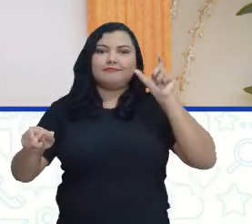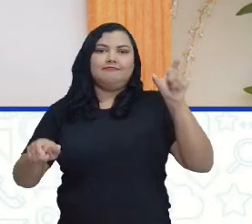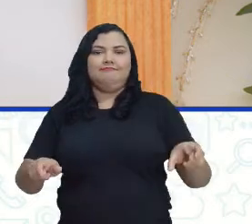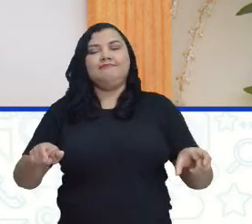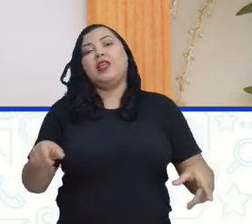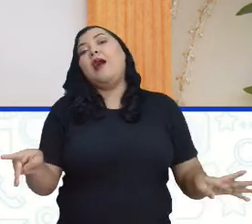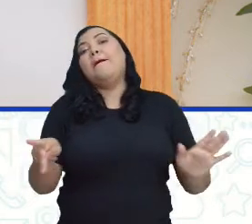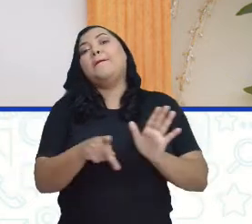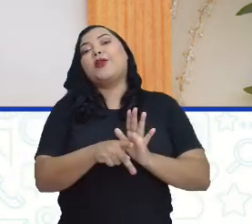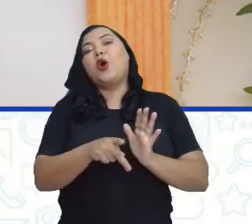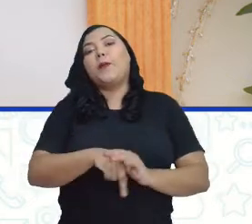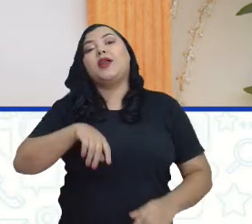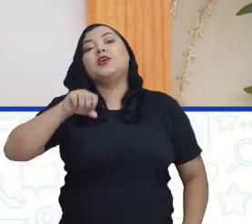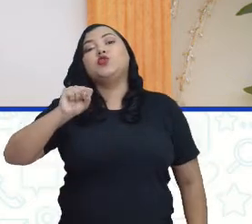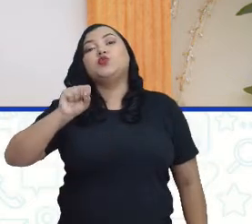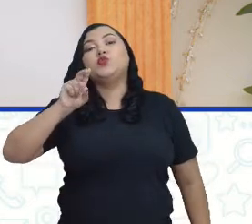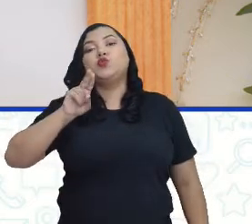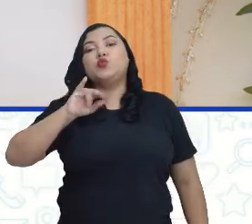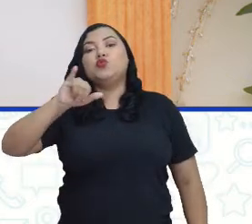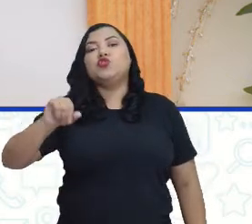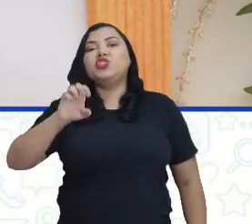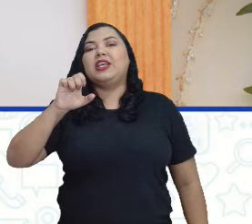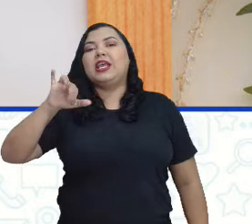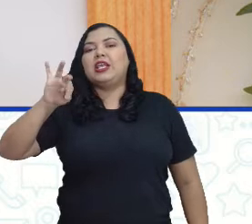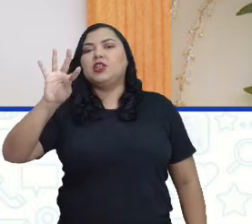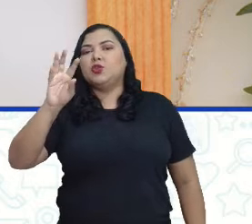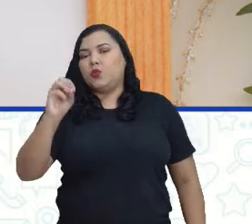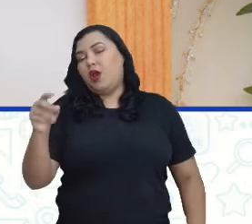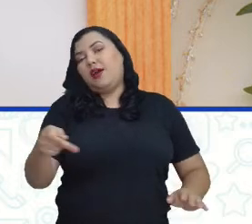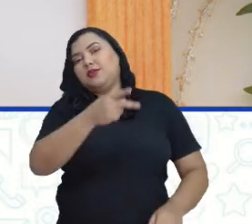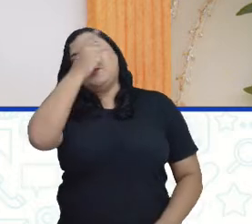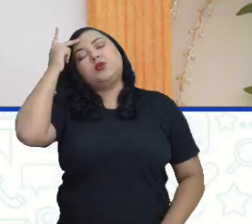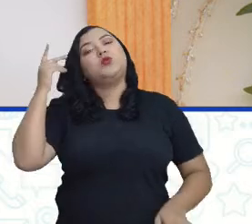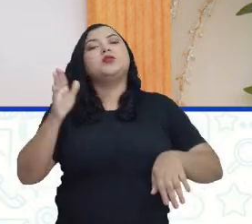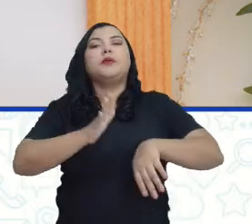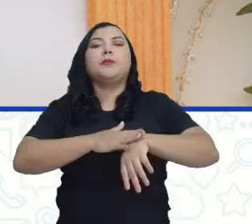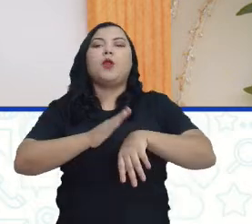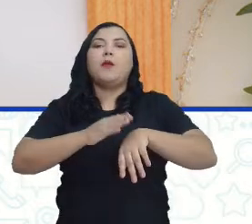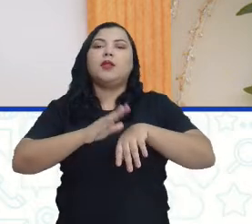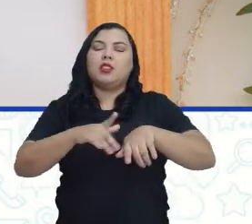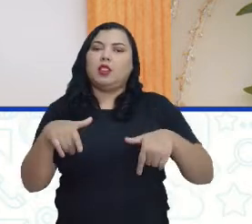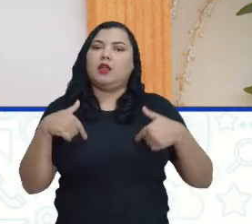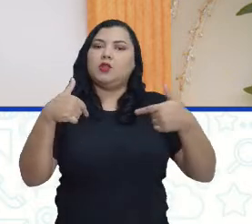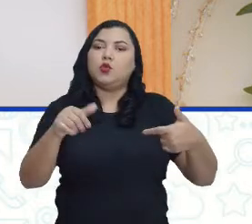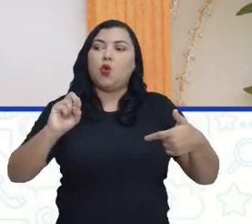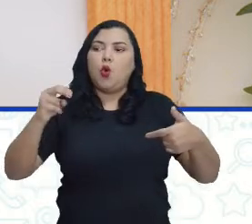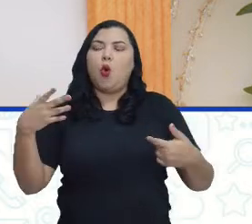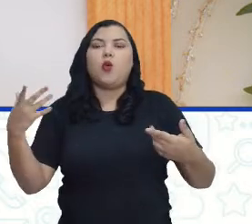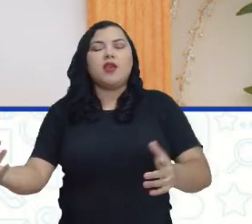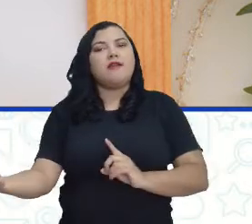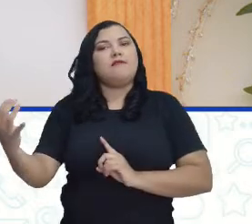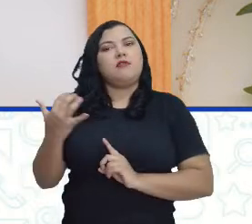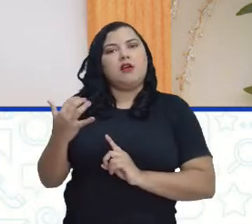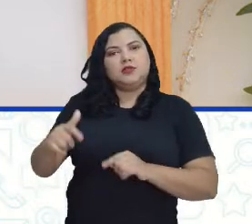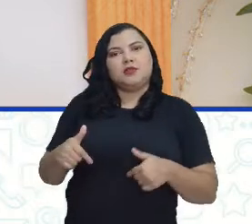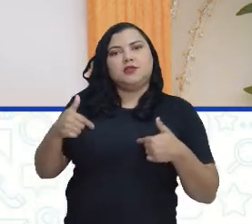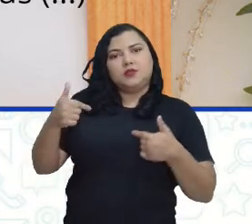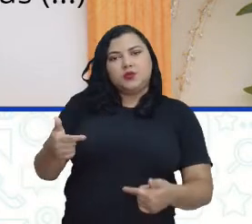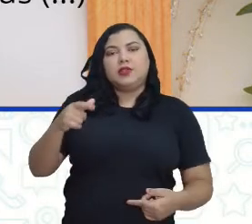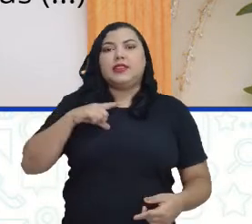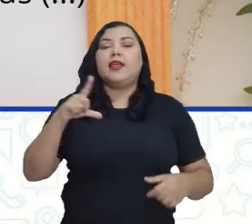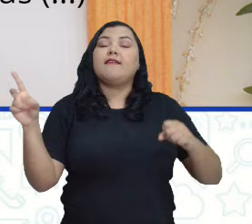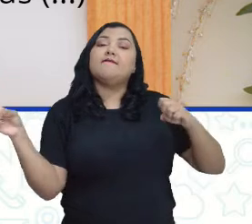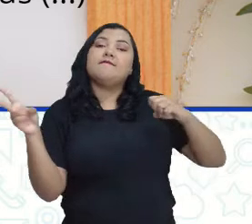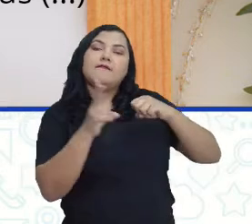da oração, os seres que farão a ação ou que sofrerão a ação. E a ação é marcada pelo quê? Pelo